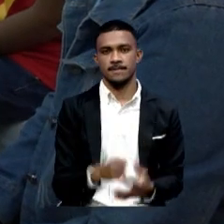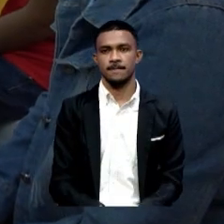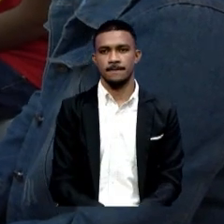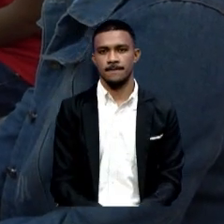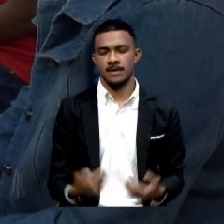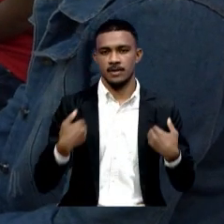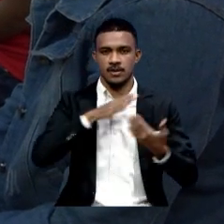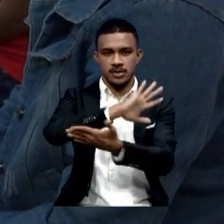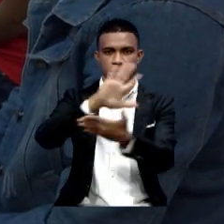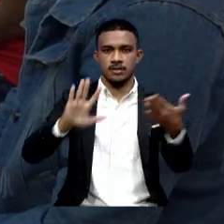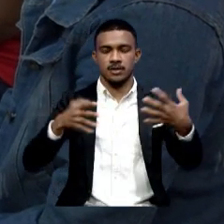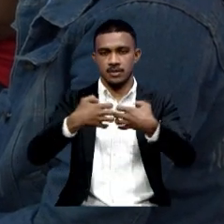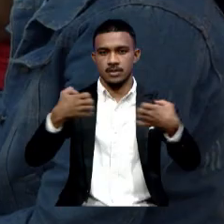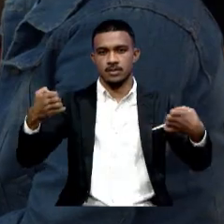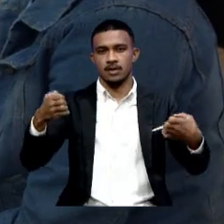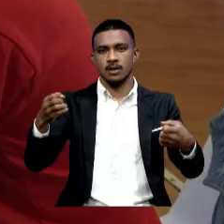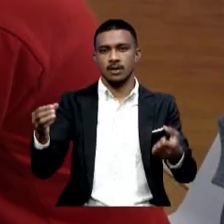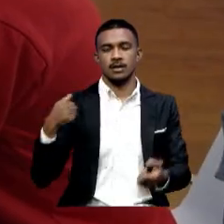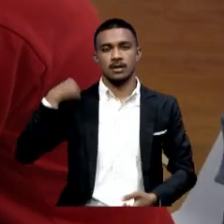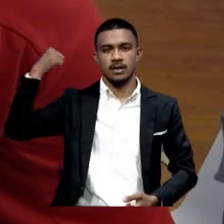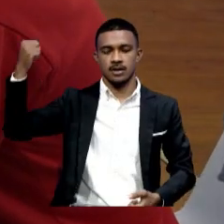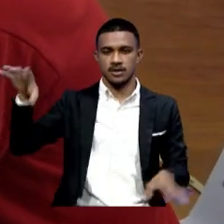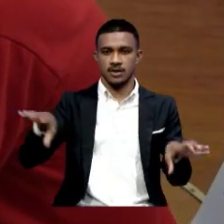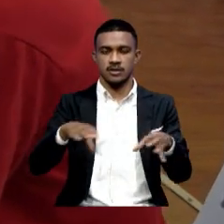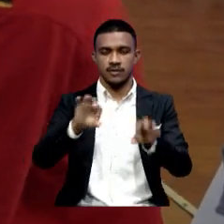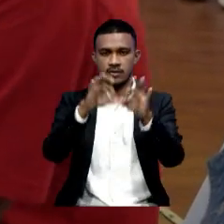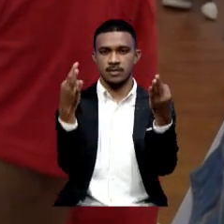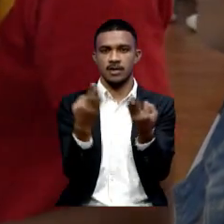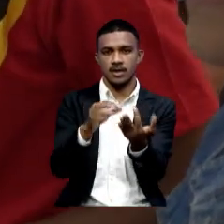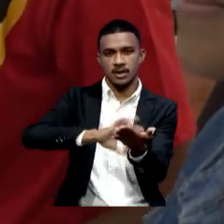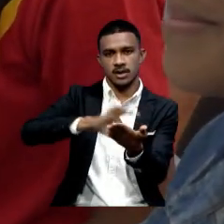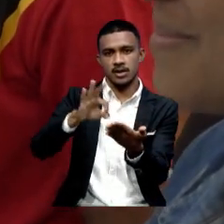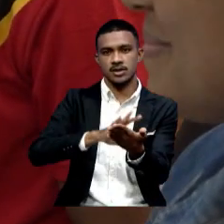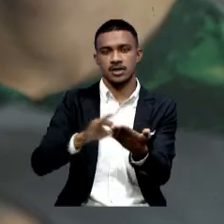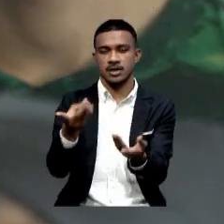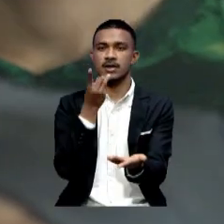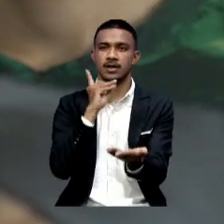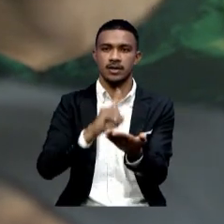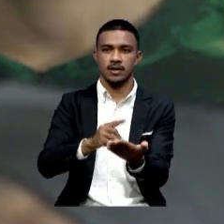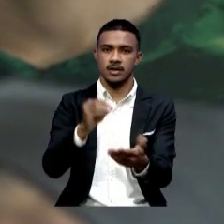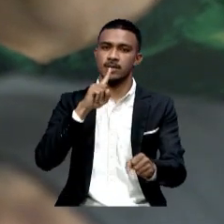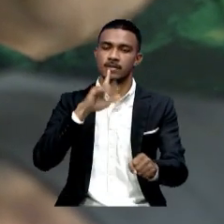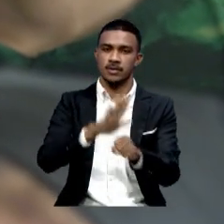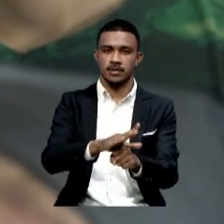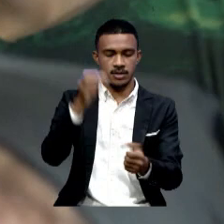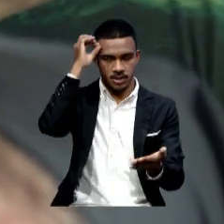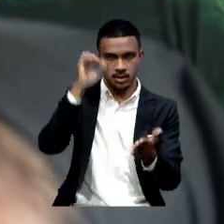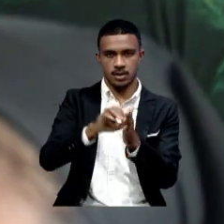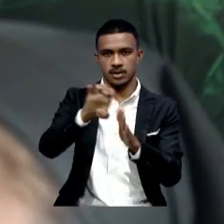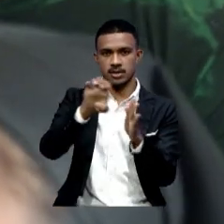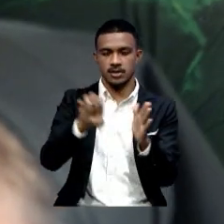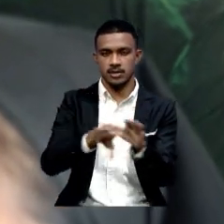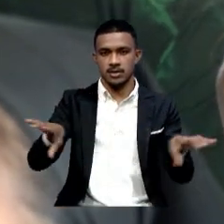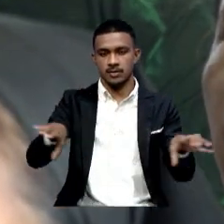e a cerimônia de despedida ne candidato trabalhador na família assina declaração compromisso ho secretário de Estado Formação Profissional no